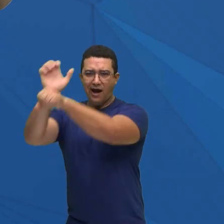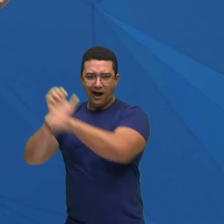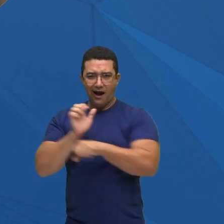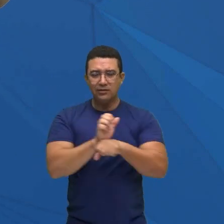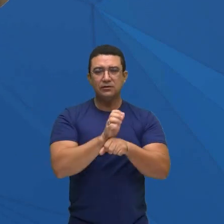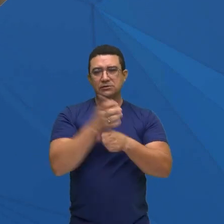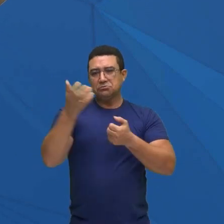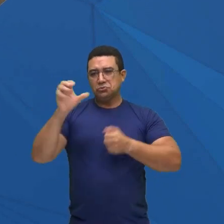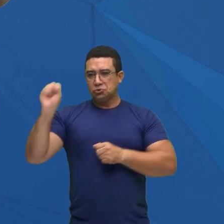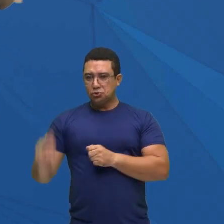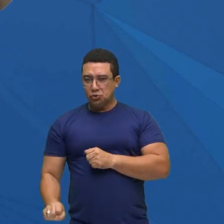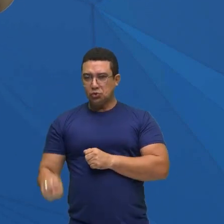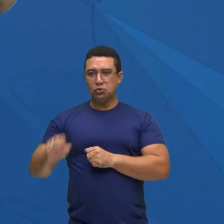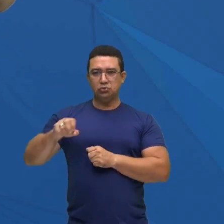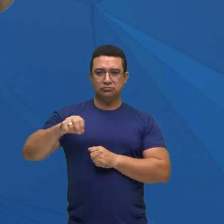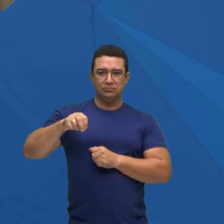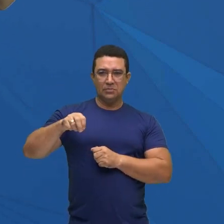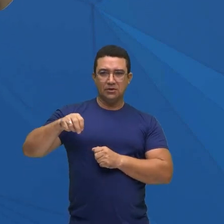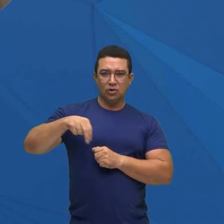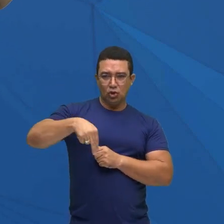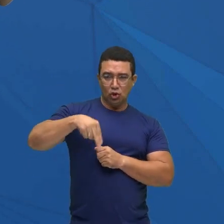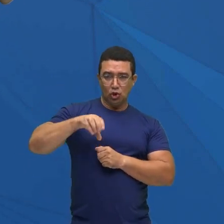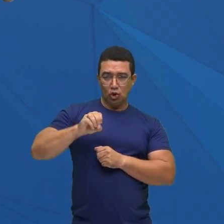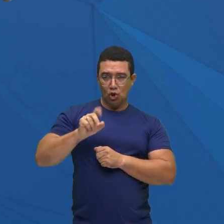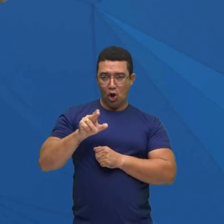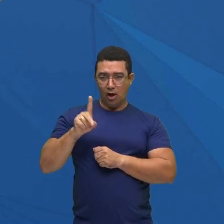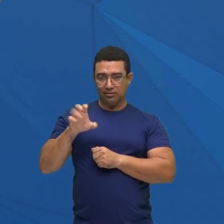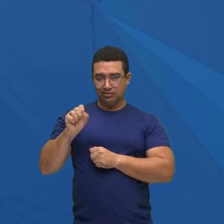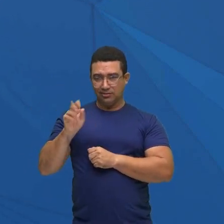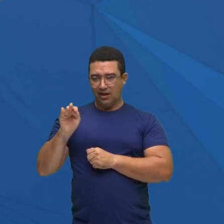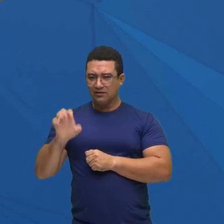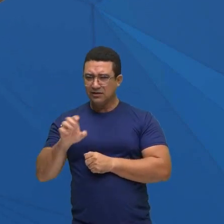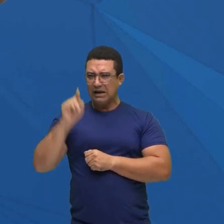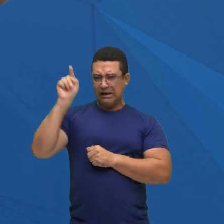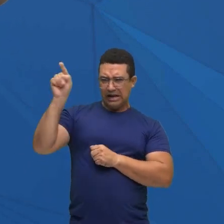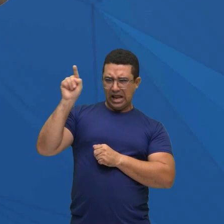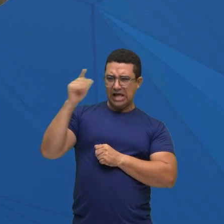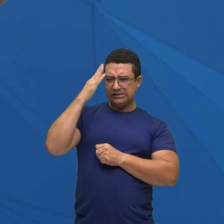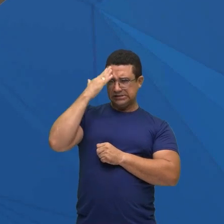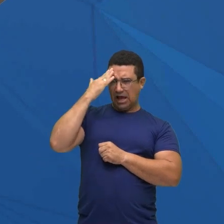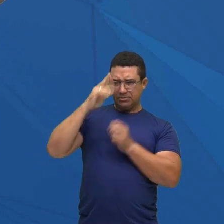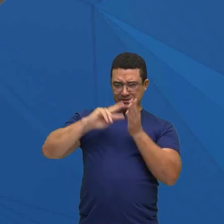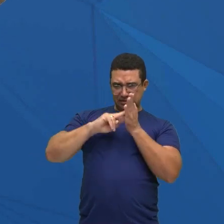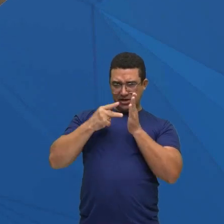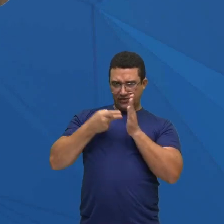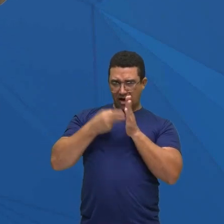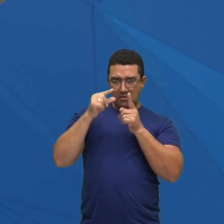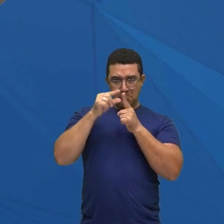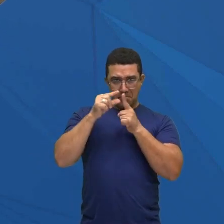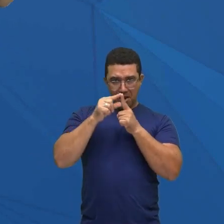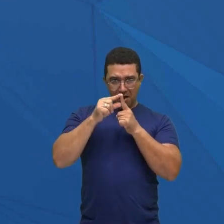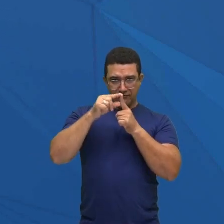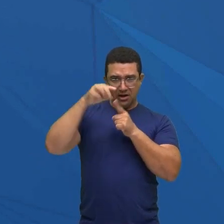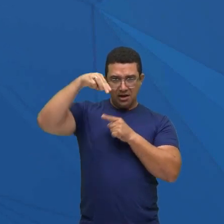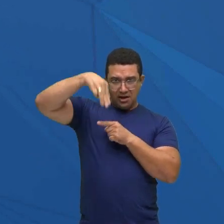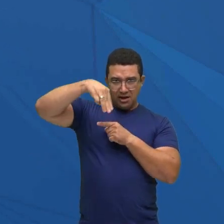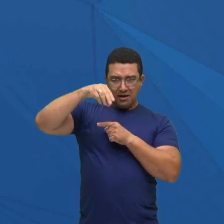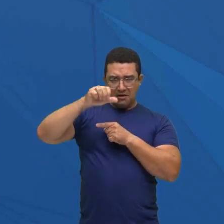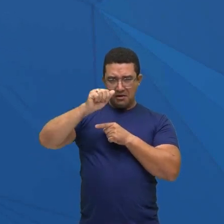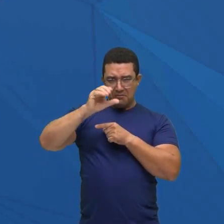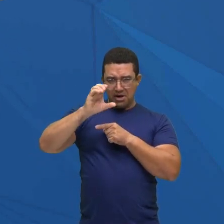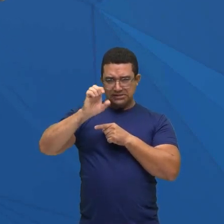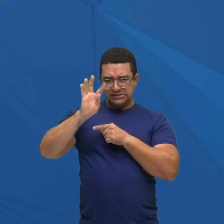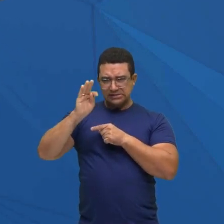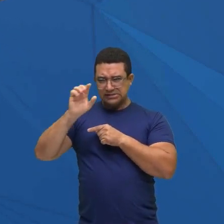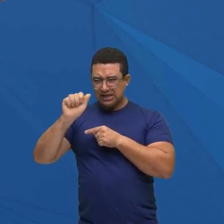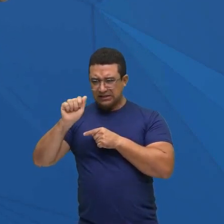exemplo no sul e no nordeste? Será que se você falar maceta em alguma dessas outras regiões aí você vai causar estranheza e as pessoas vão ficar, meu Deus, o